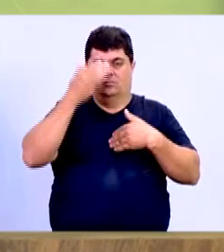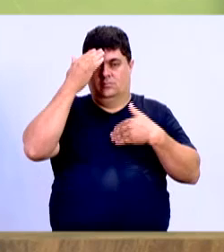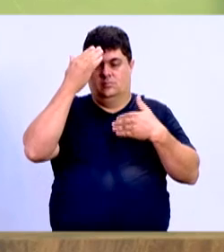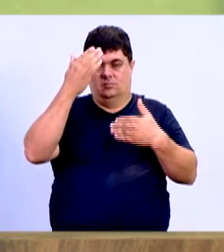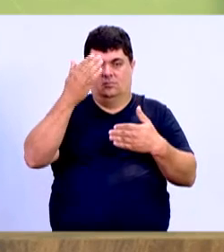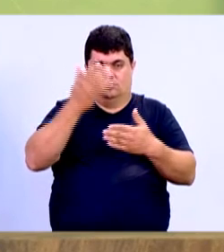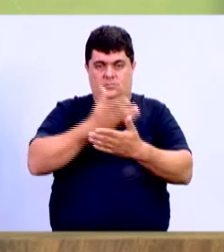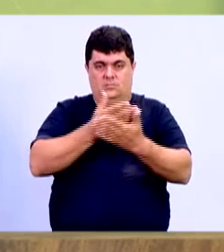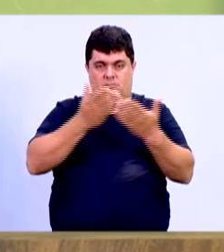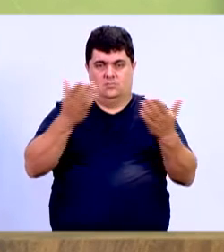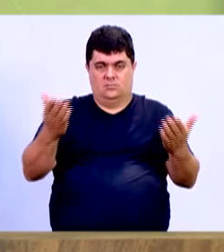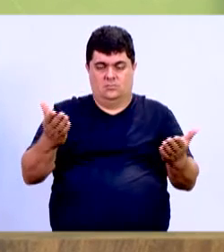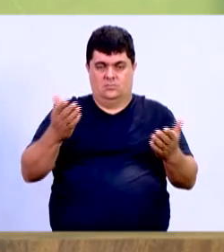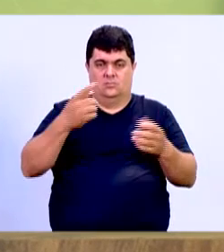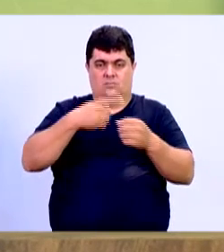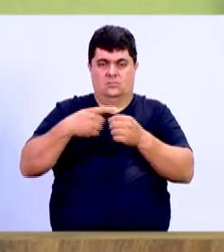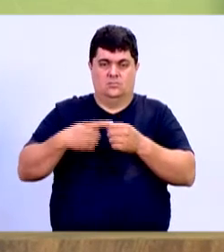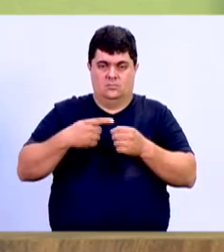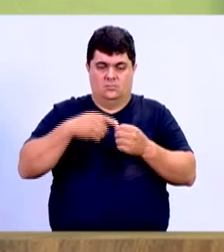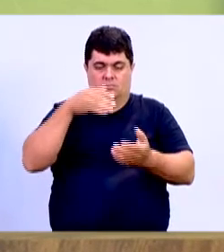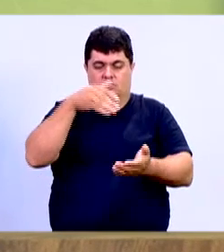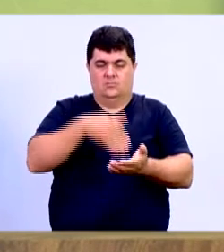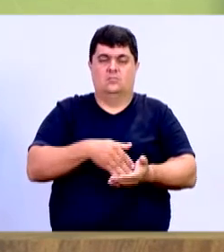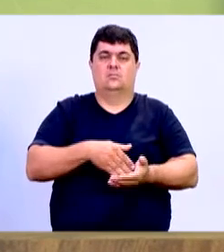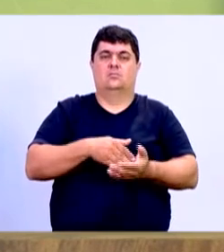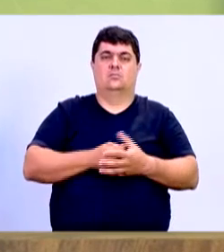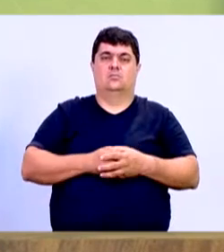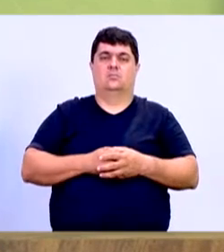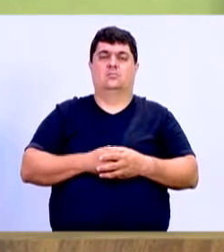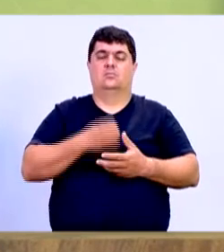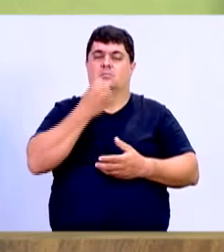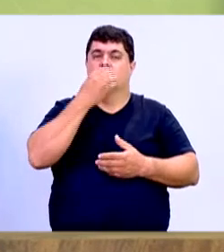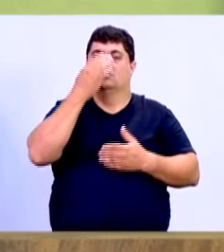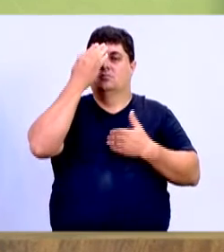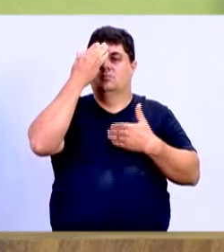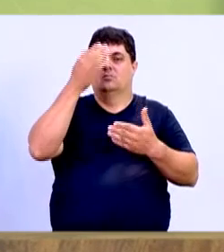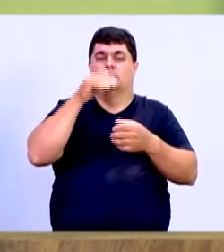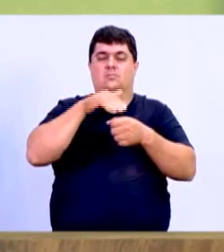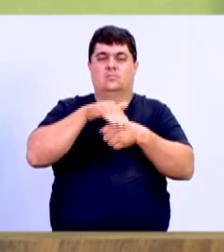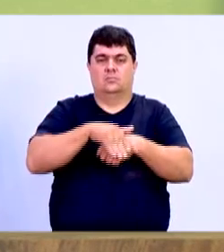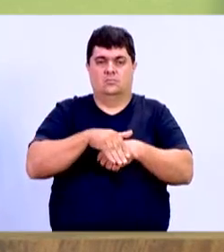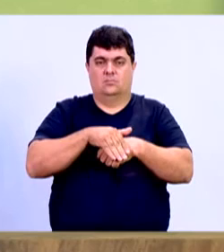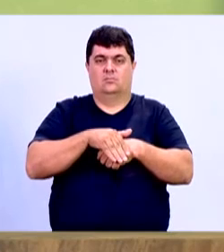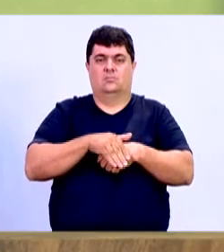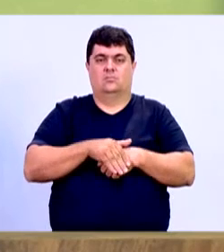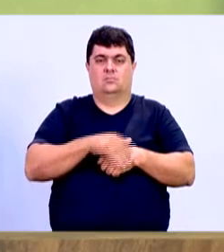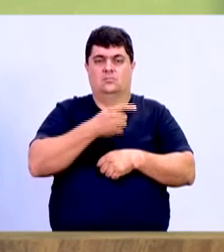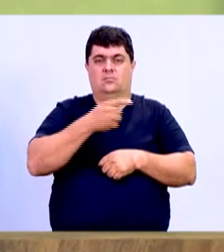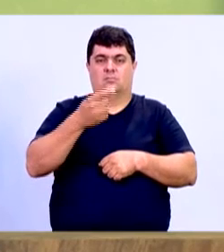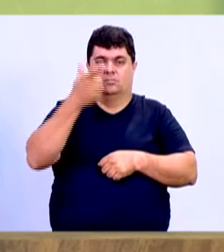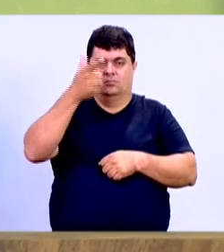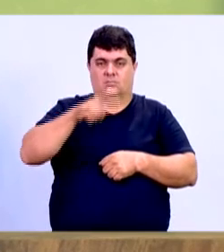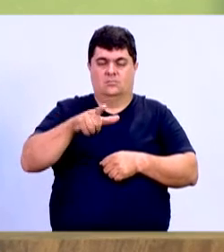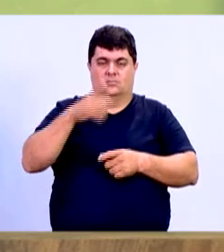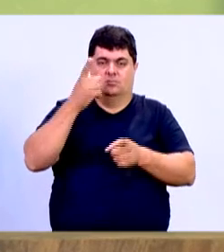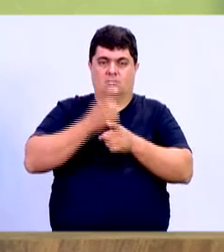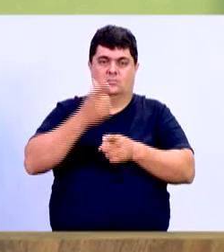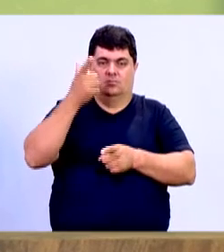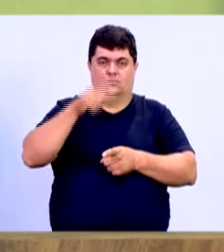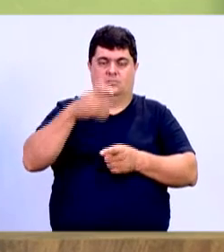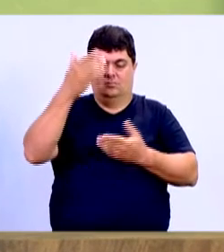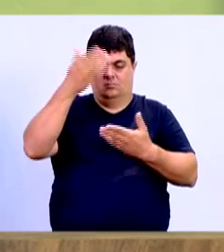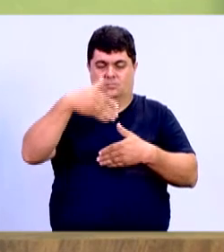Agradecemos a participação dos polos que ficaram até o final. Nosso muito boa noite e que semana que vem nós teremos aí a